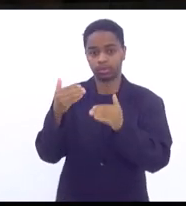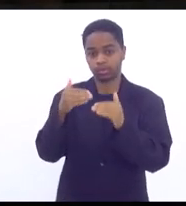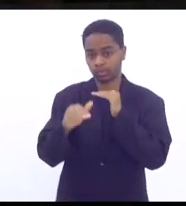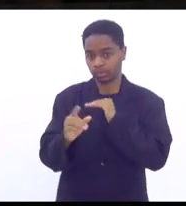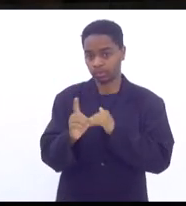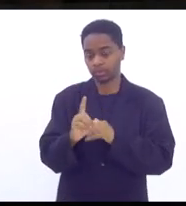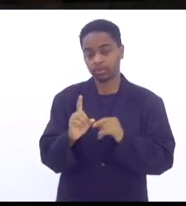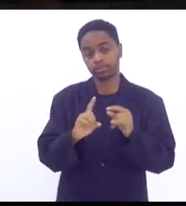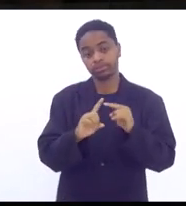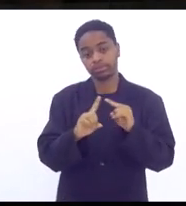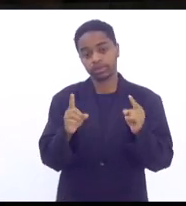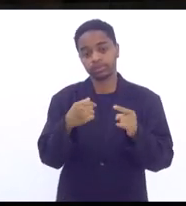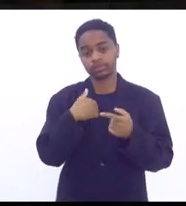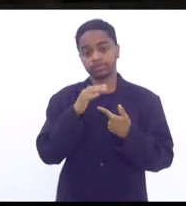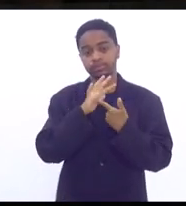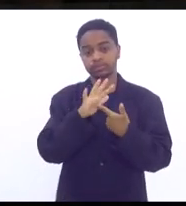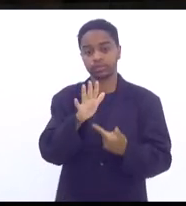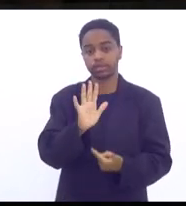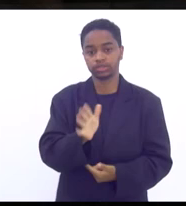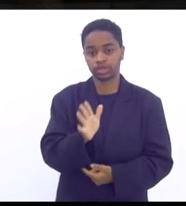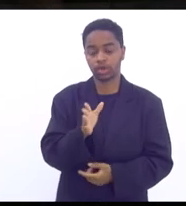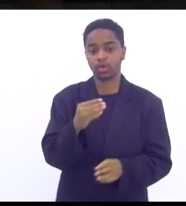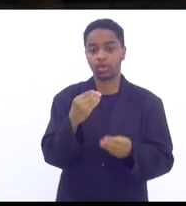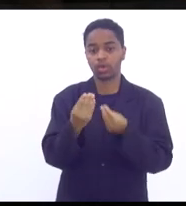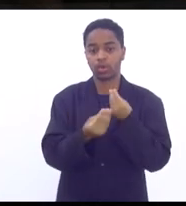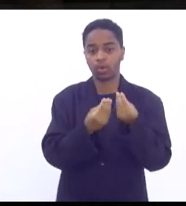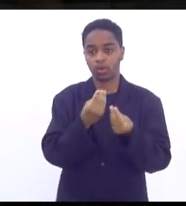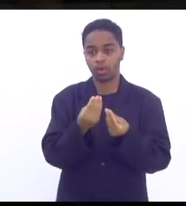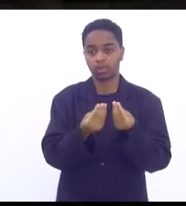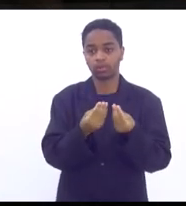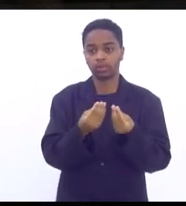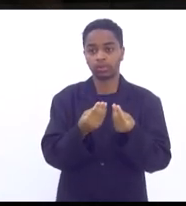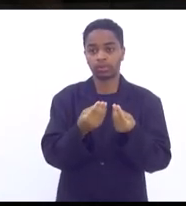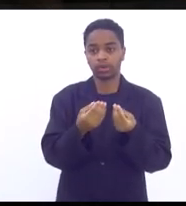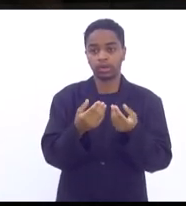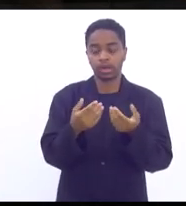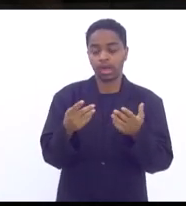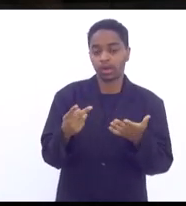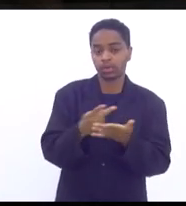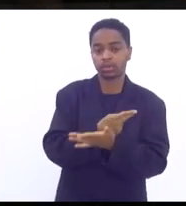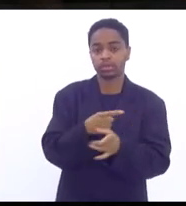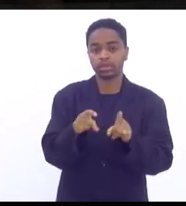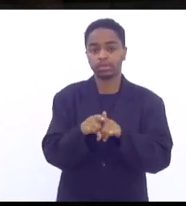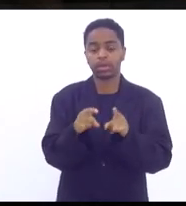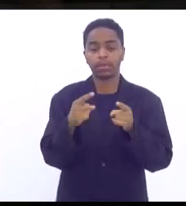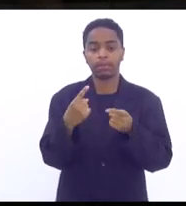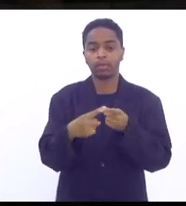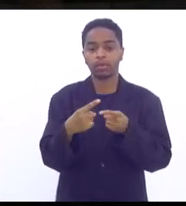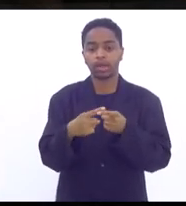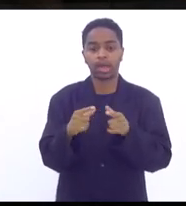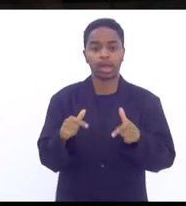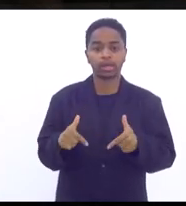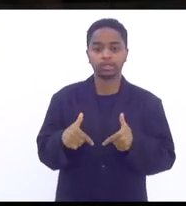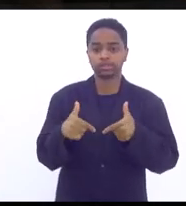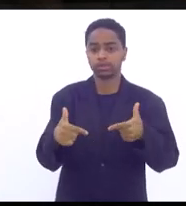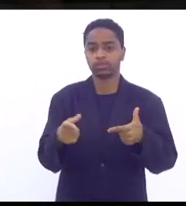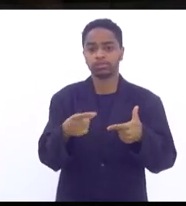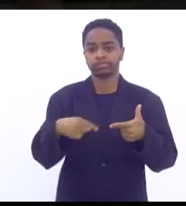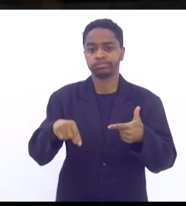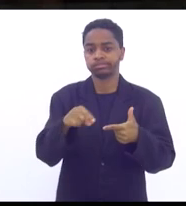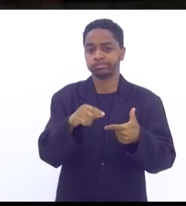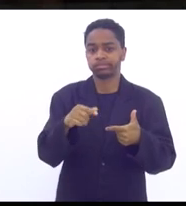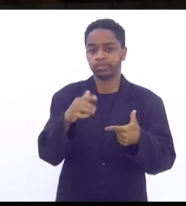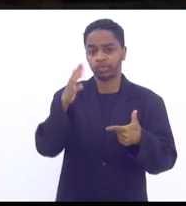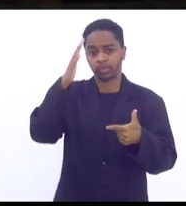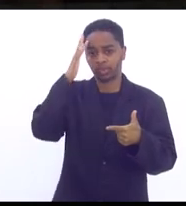dei o panorama geral do imbróglio e até a possibilidade, porque desse ato inesperado por todos